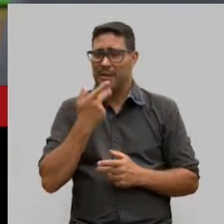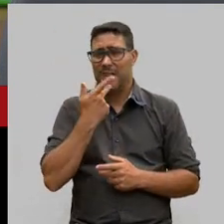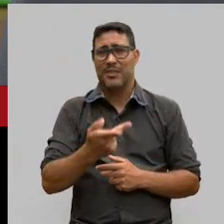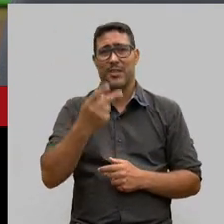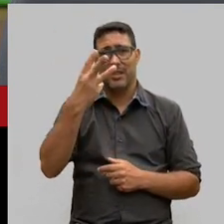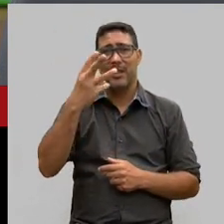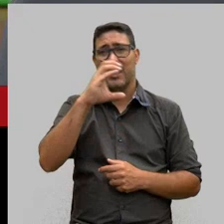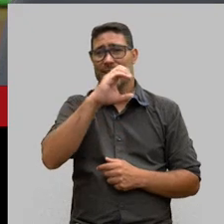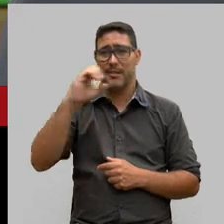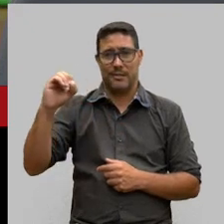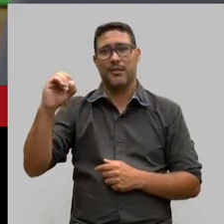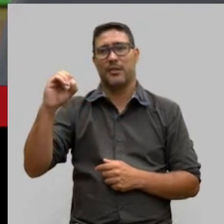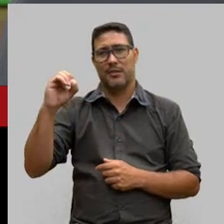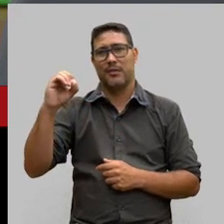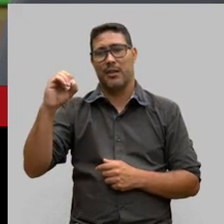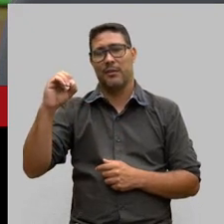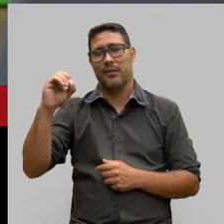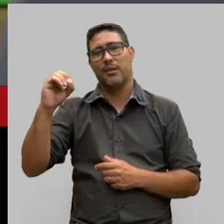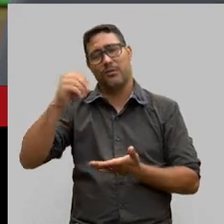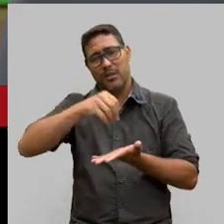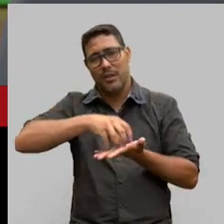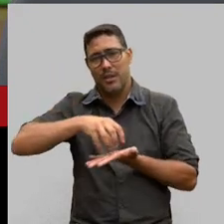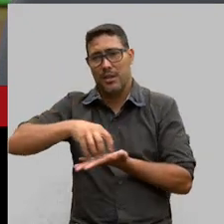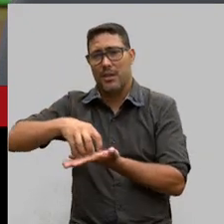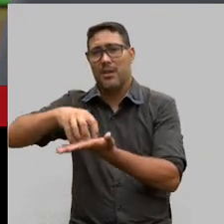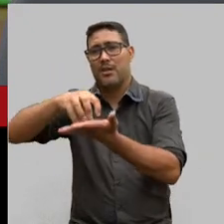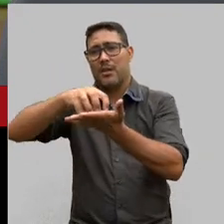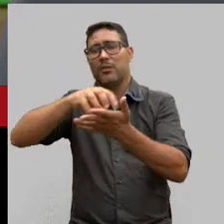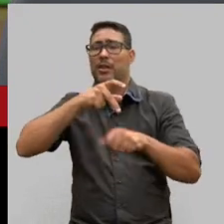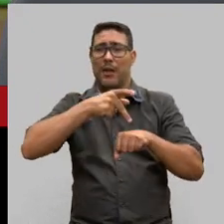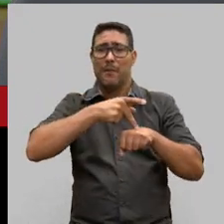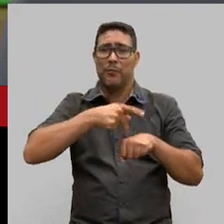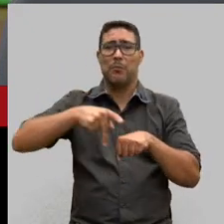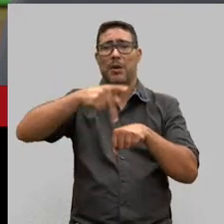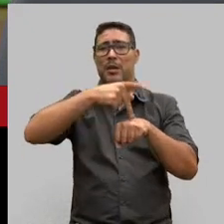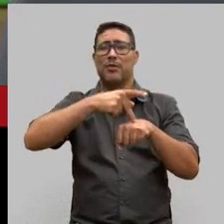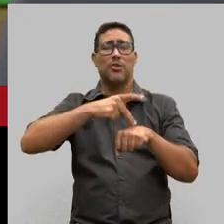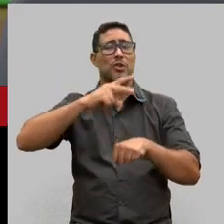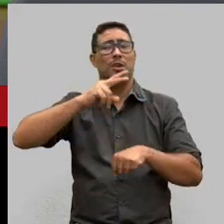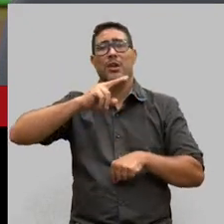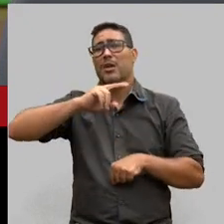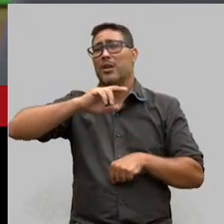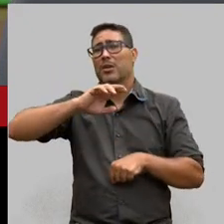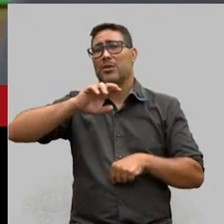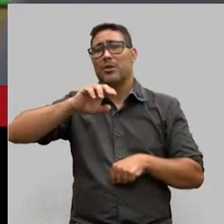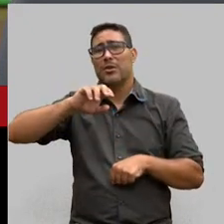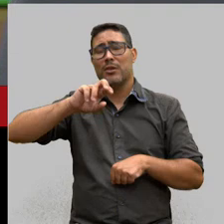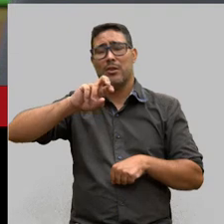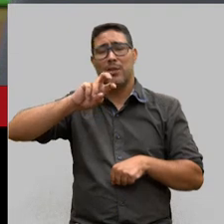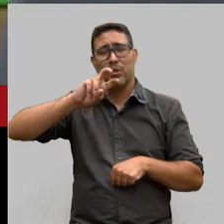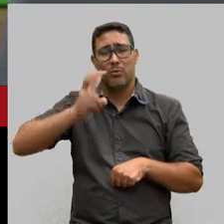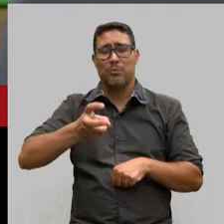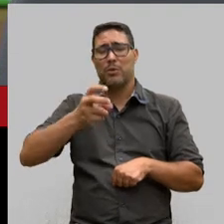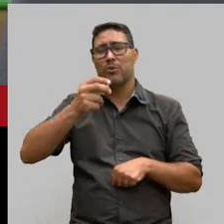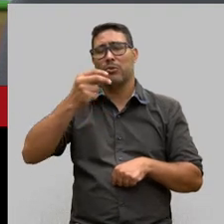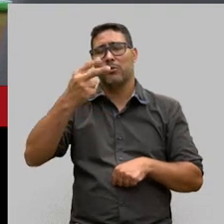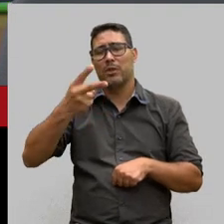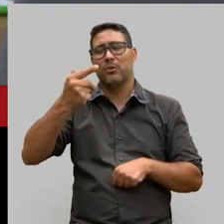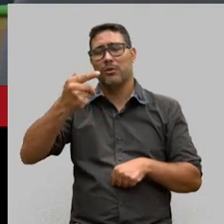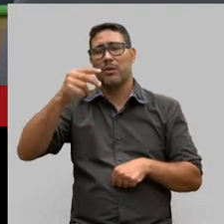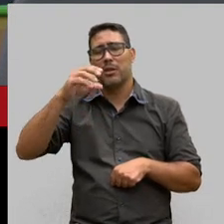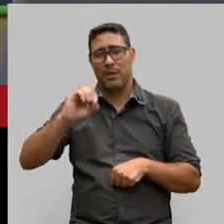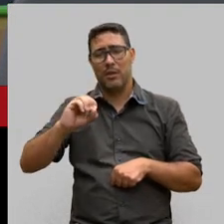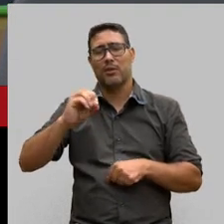num país de 200 e tantos né Eh milhões de pessoas 5.571 município é um início muito